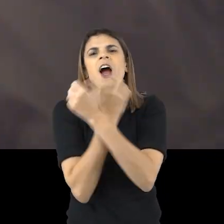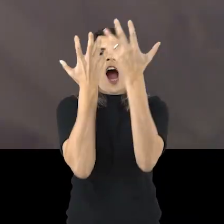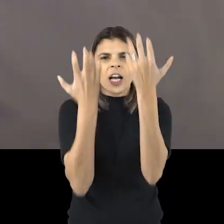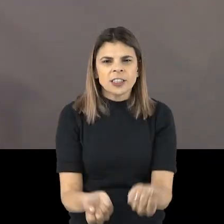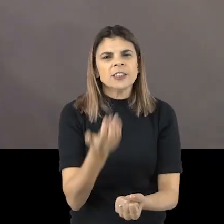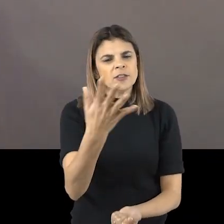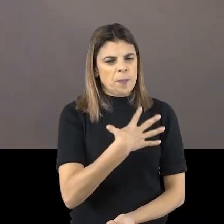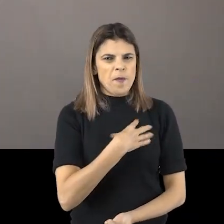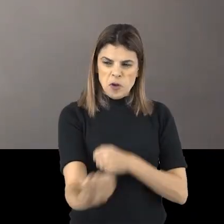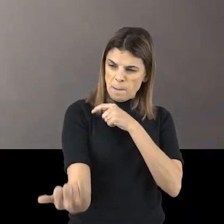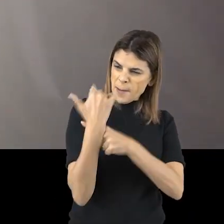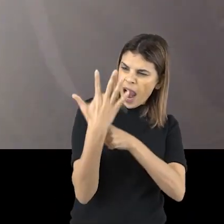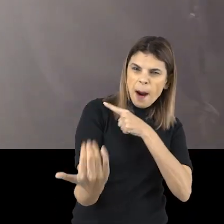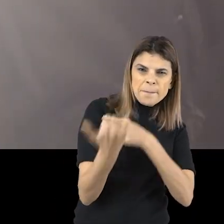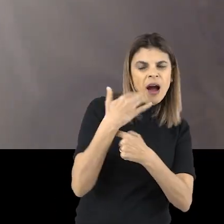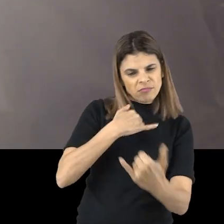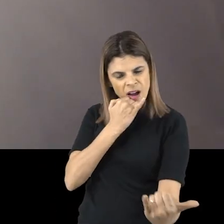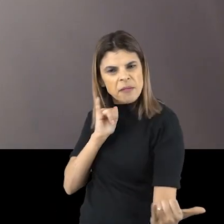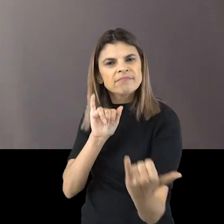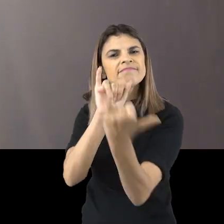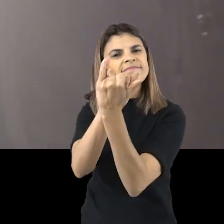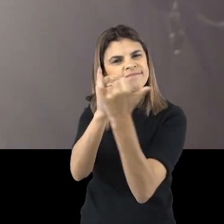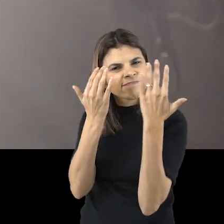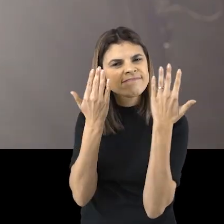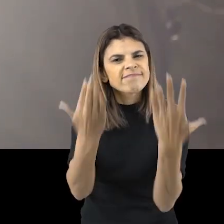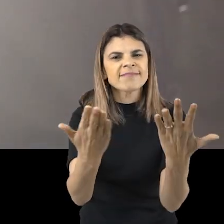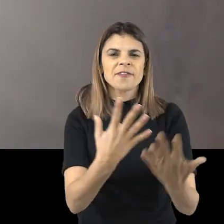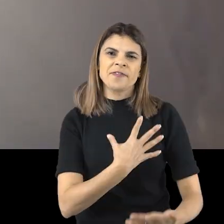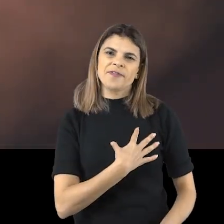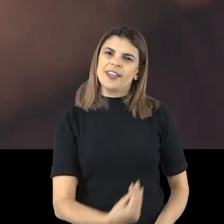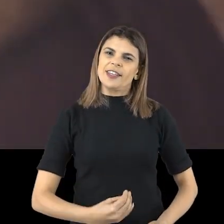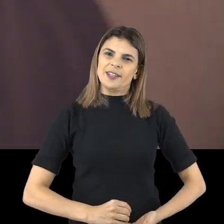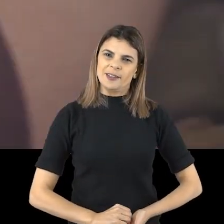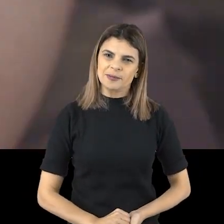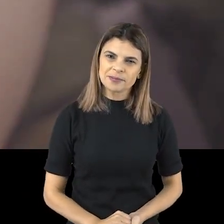abraço, aceitando-o completamente como um filho.